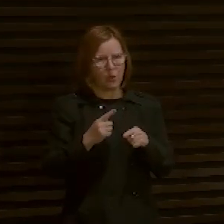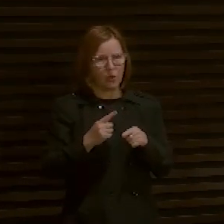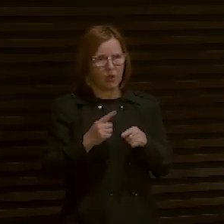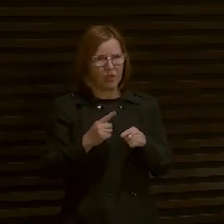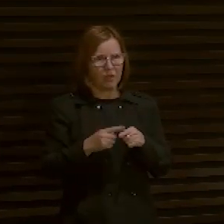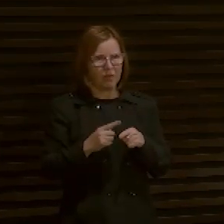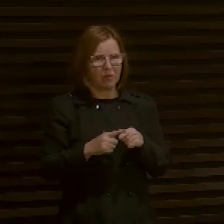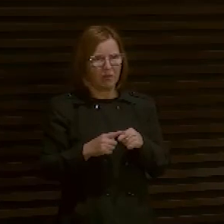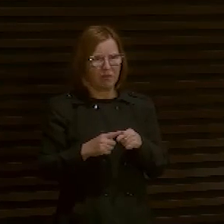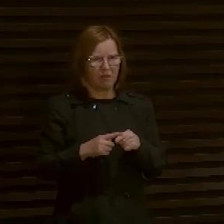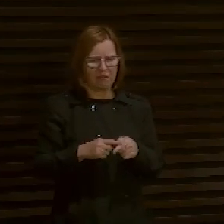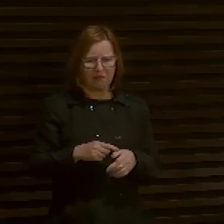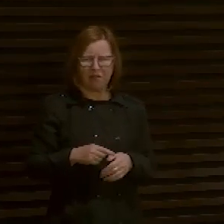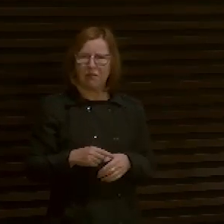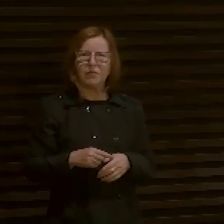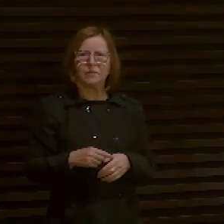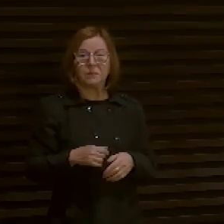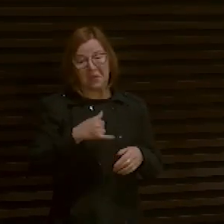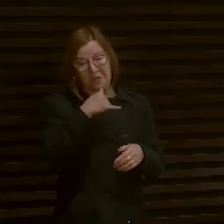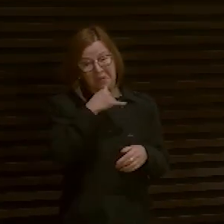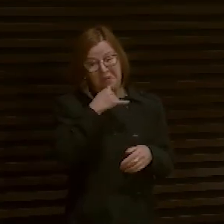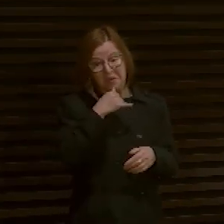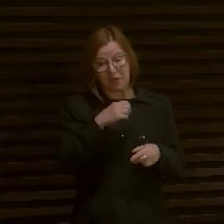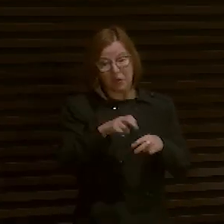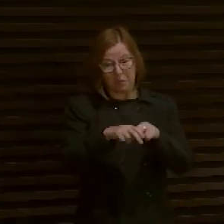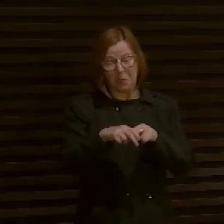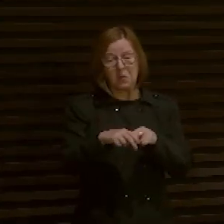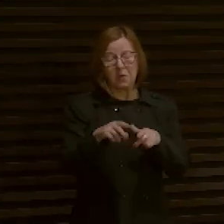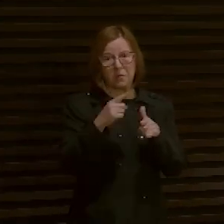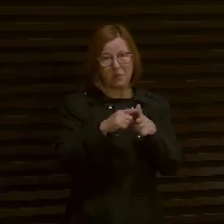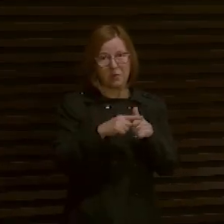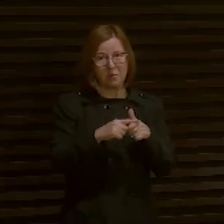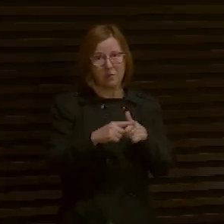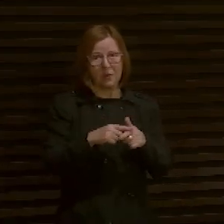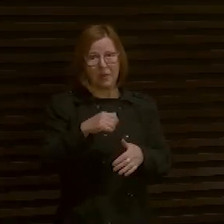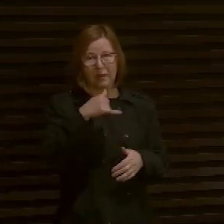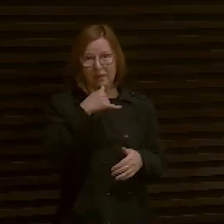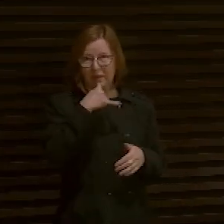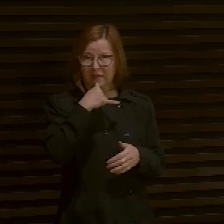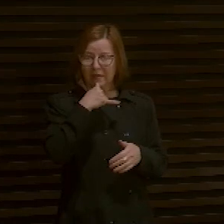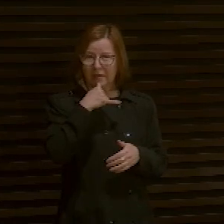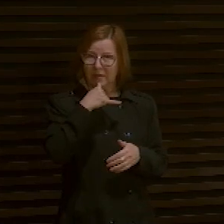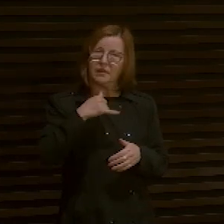essa situação de canibalismo. Ele lamenta a situação, mas não lamenta os seus próprios pecados e não lamenta os pecados do povo.